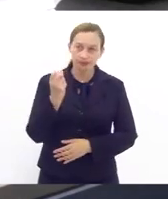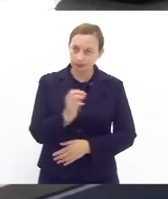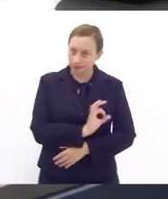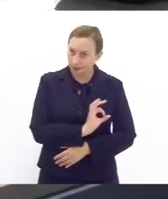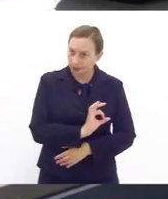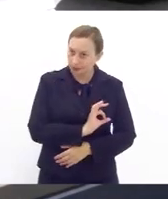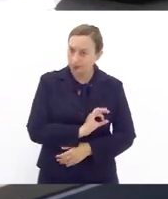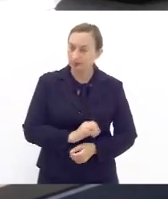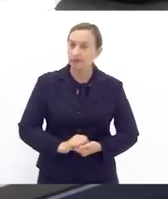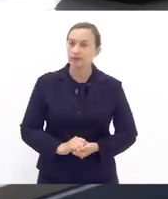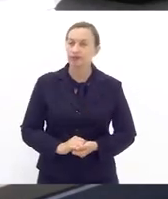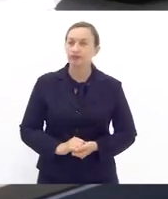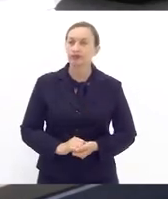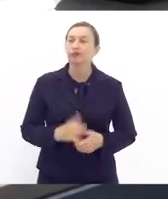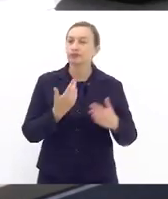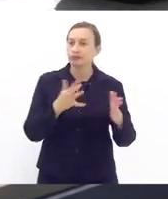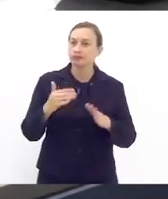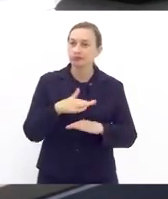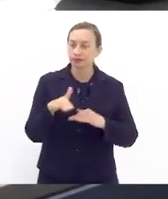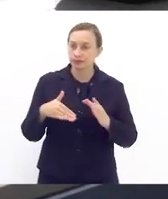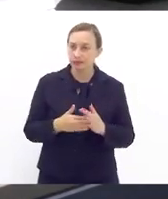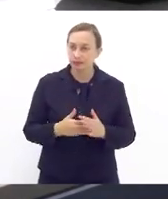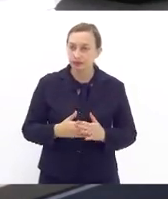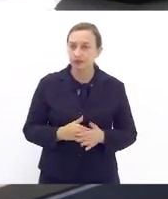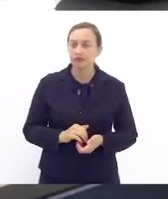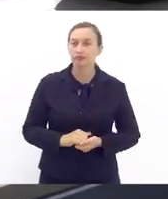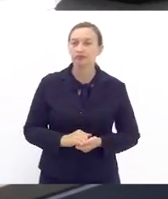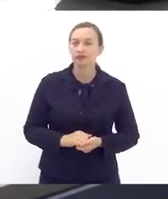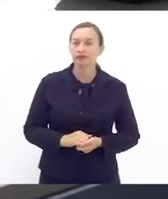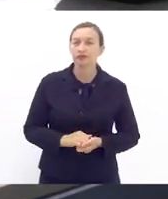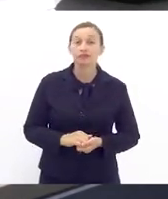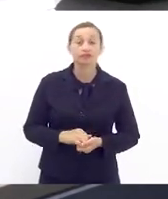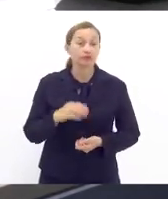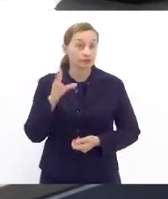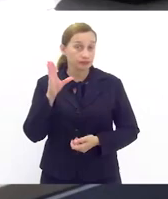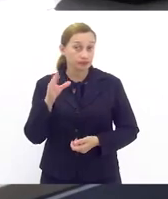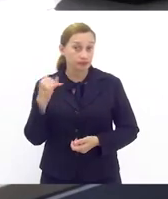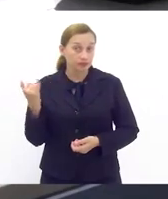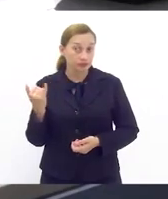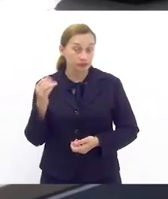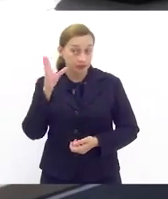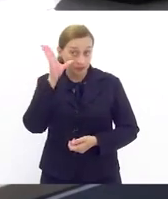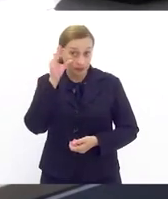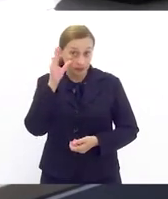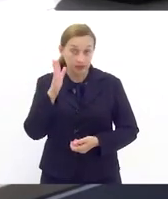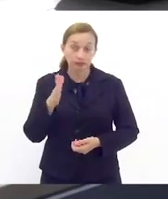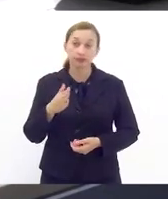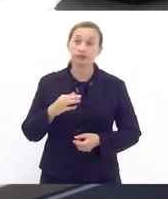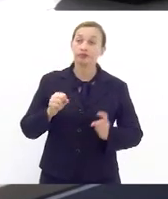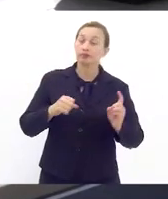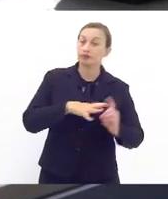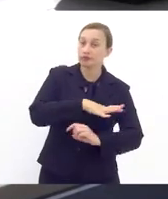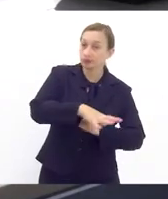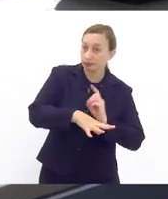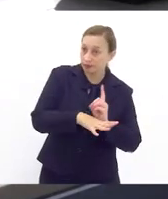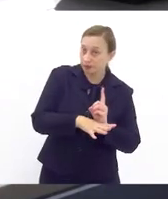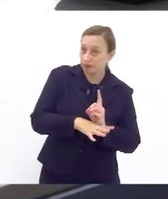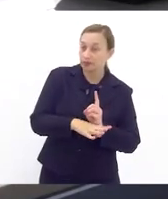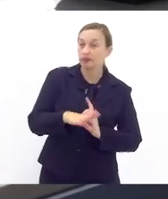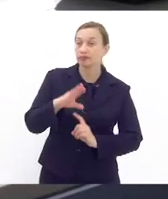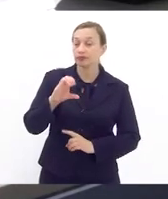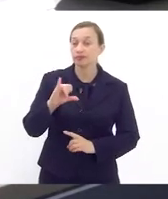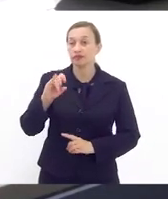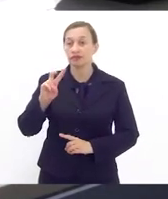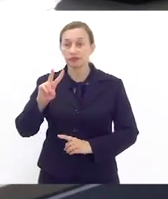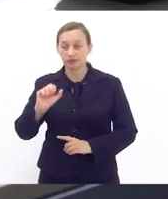Rocha cumprimento a todos foi muito interessante para mim enquanto sociedade civil participar